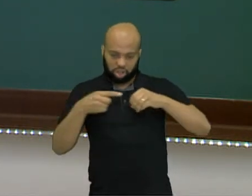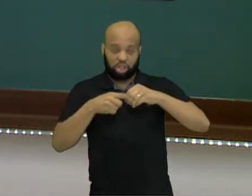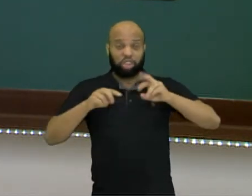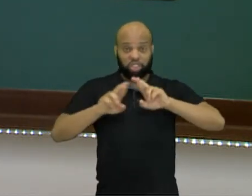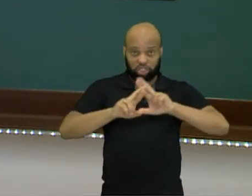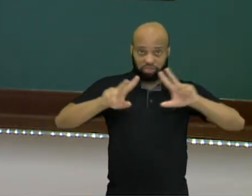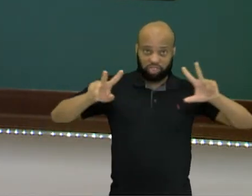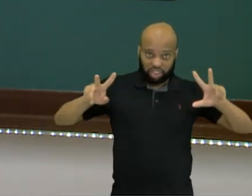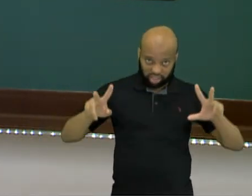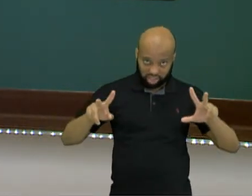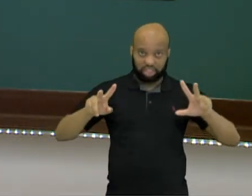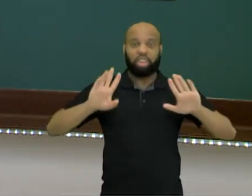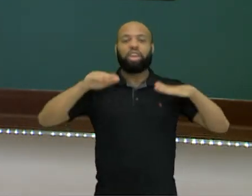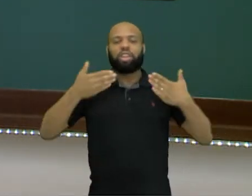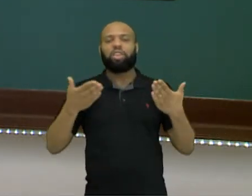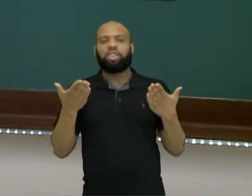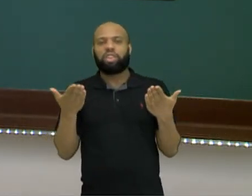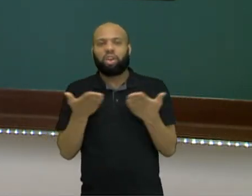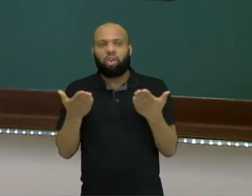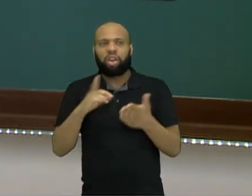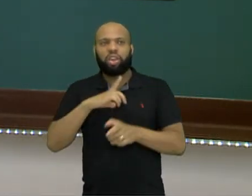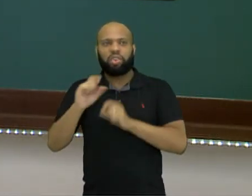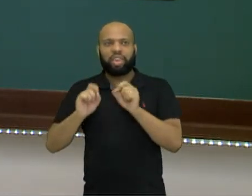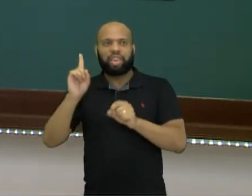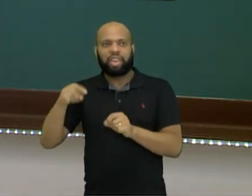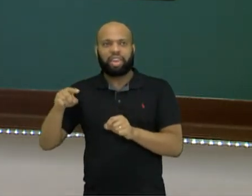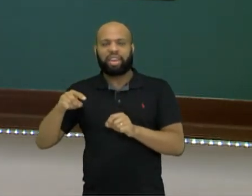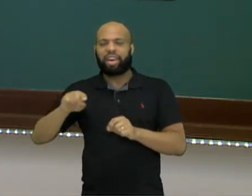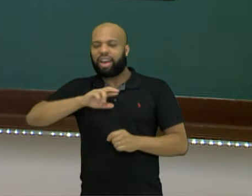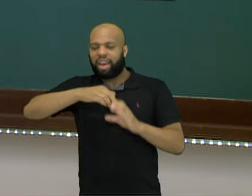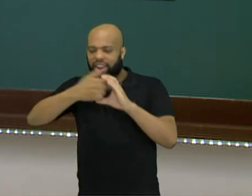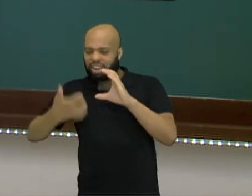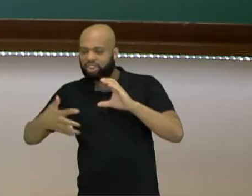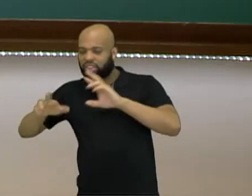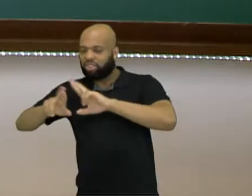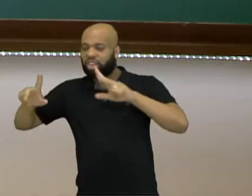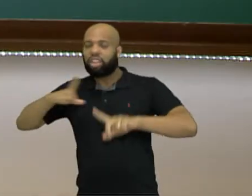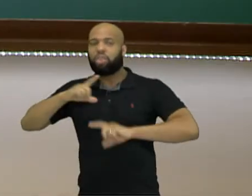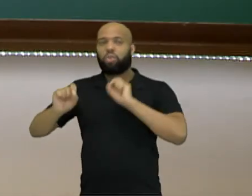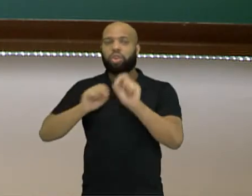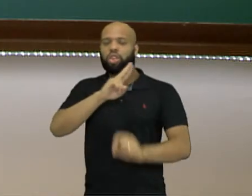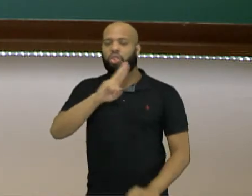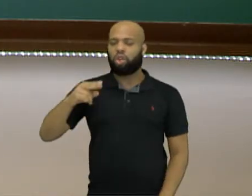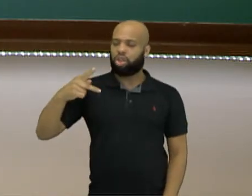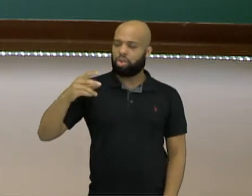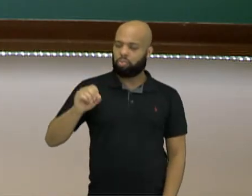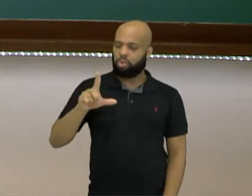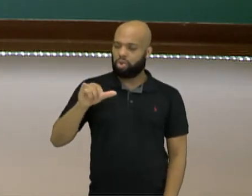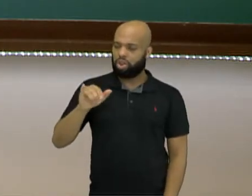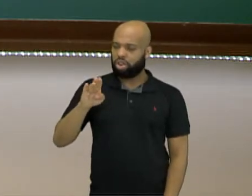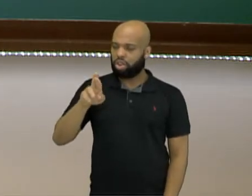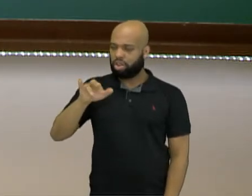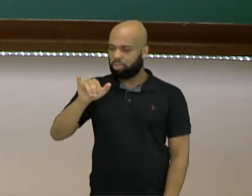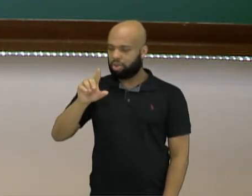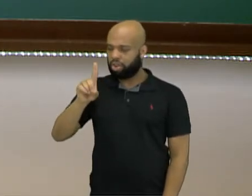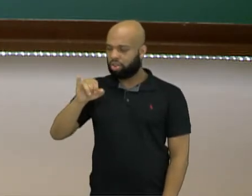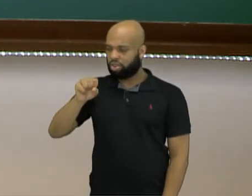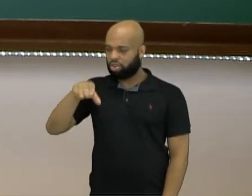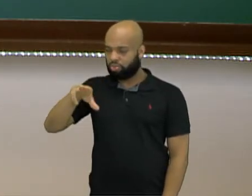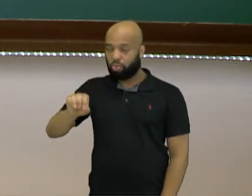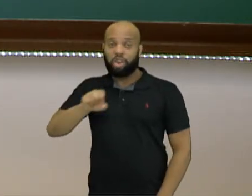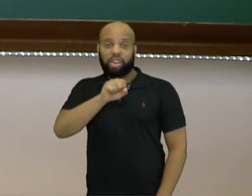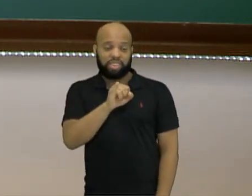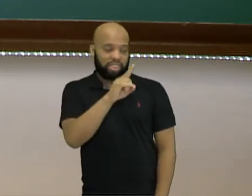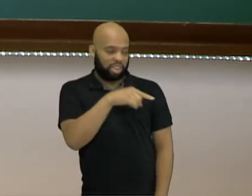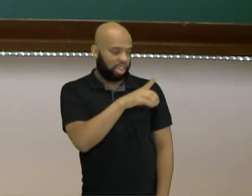então, mais de duas características, eu chamo de polihibridismo. E aqui tem um detalhe importante. A gente viu que no dihibridismo, quando eu estou estudando